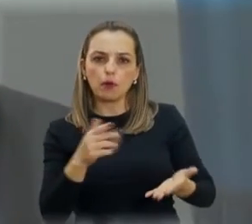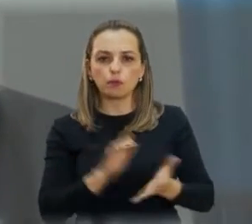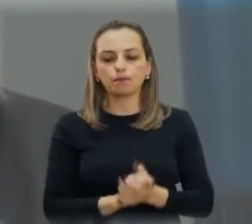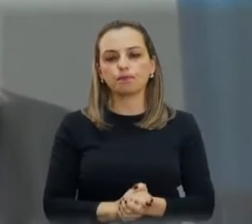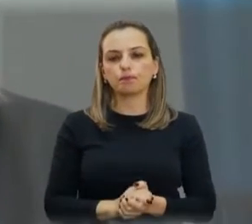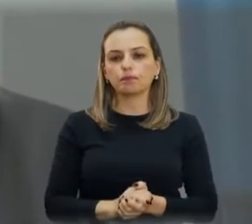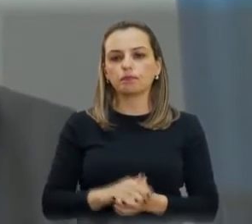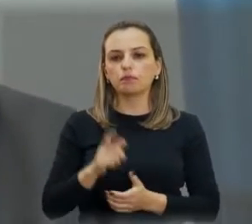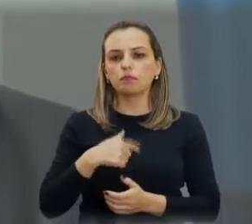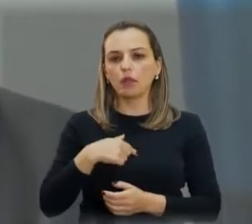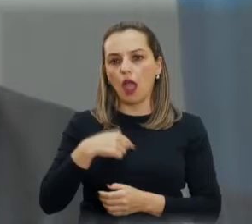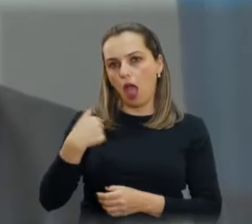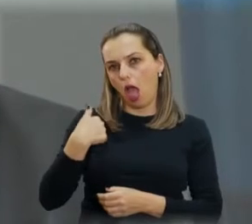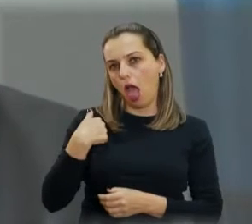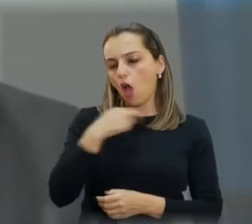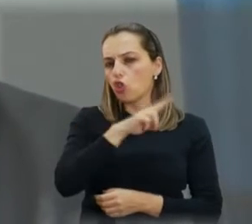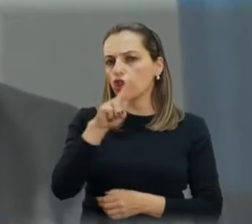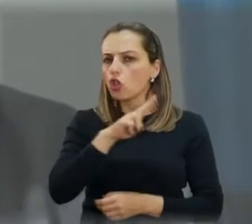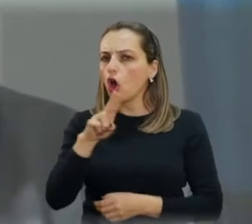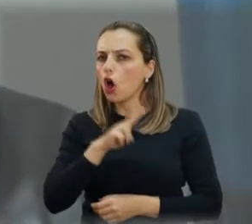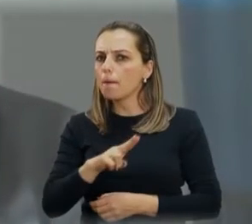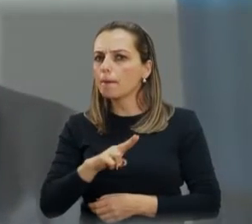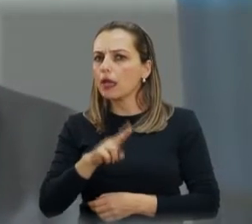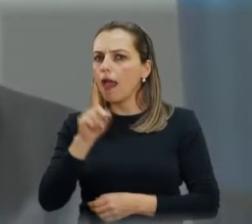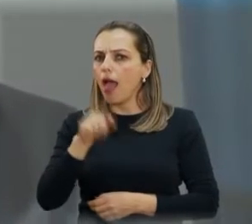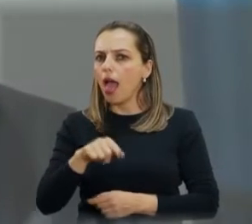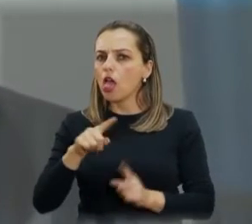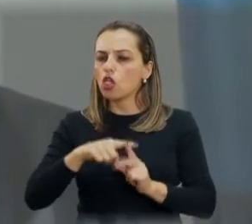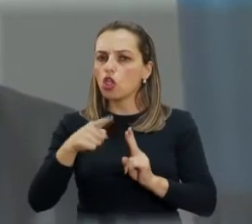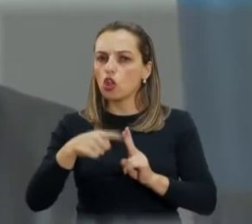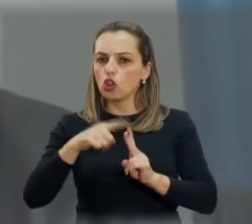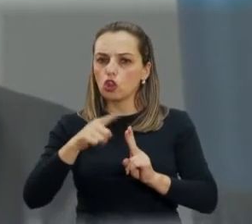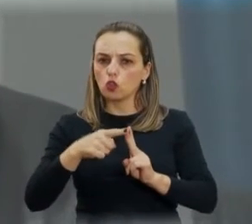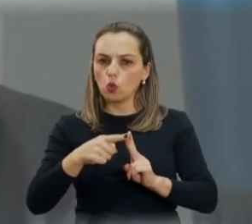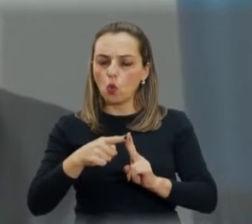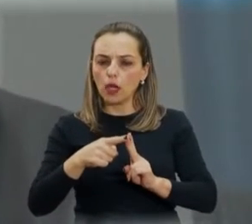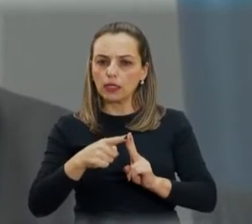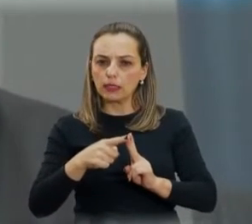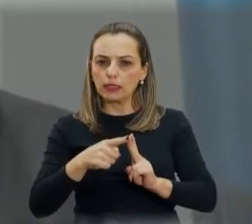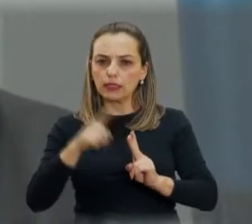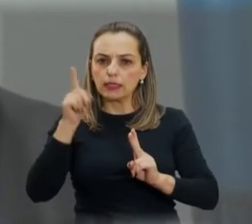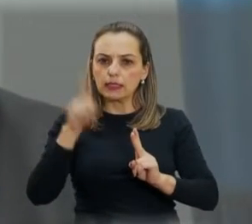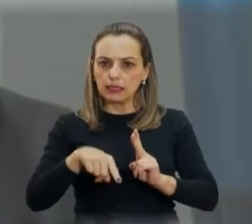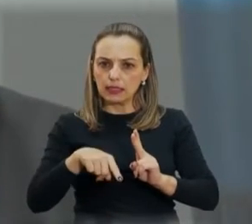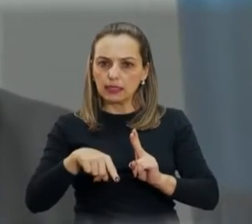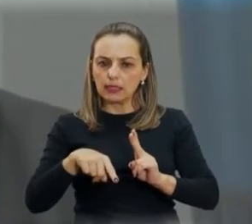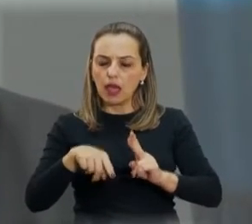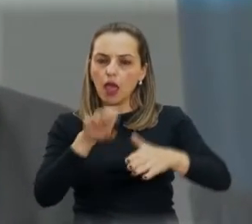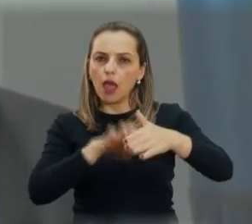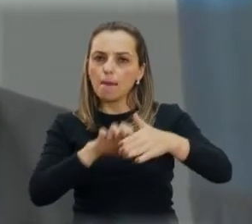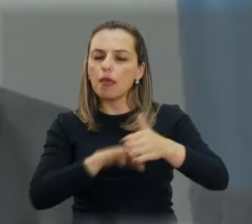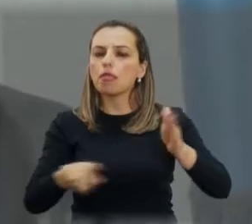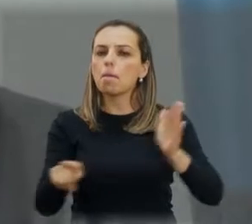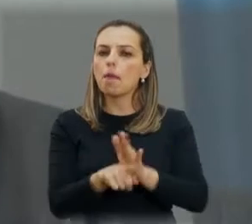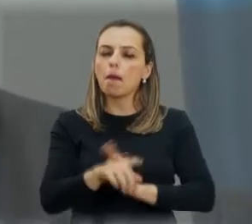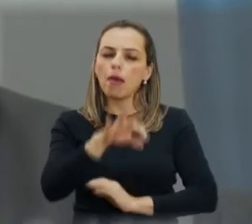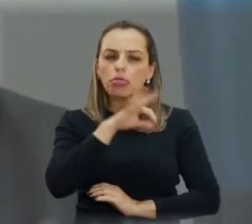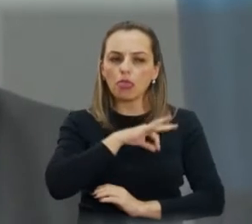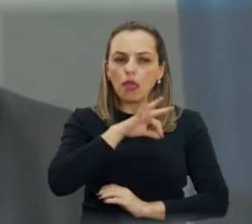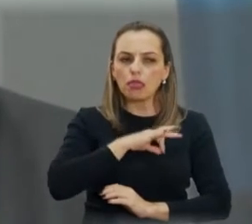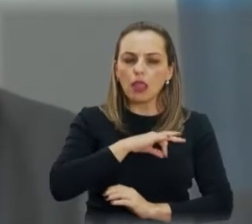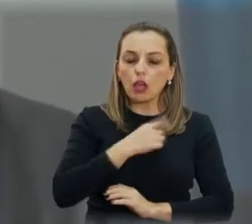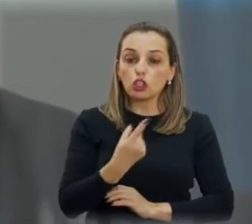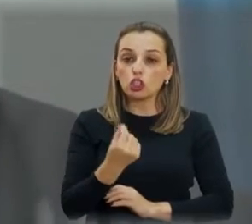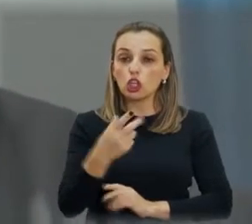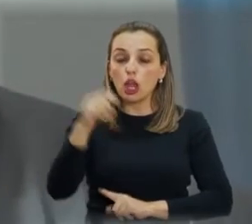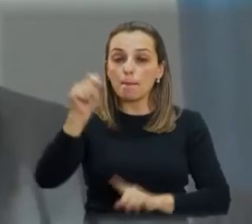de não externar ainda seus nomes, existem duas companheiras, cada uma gerando ao município, entre salários e encargos, o um custo